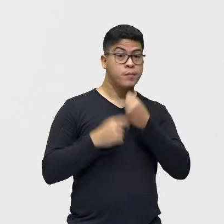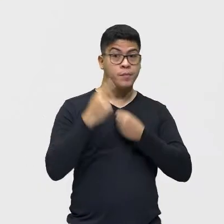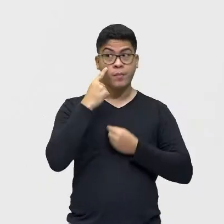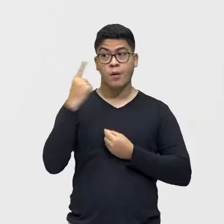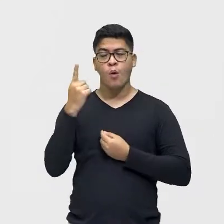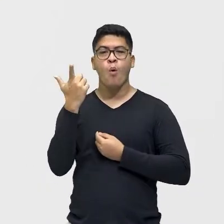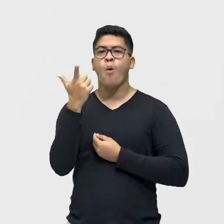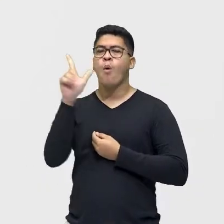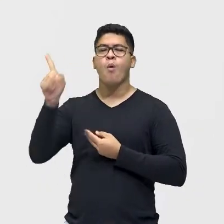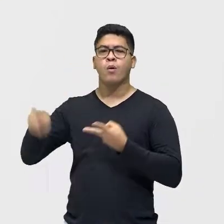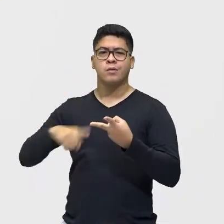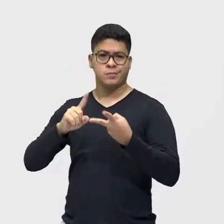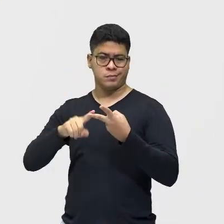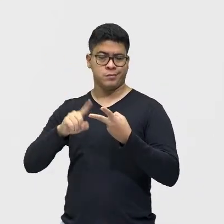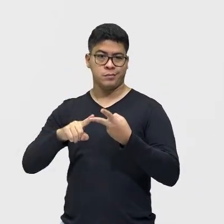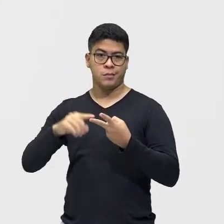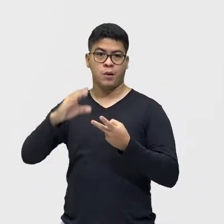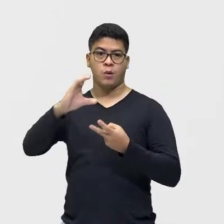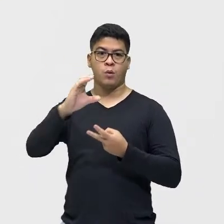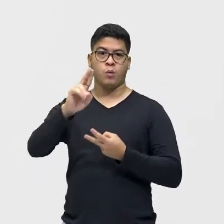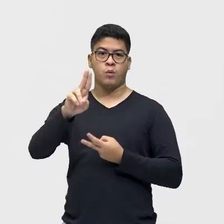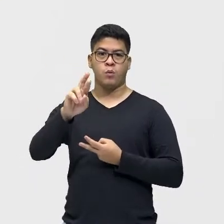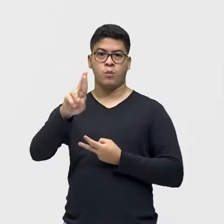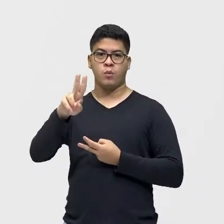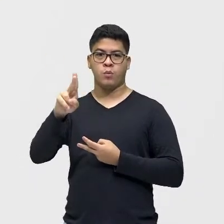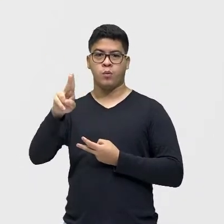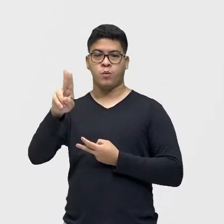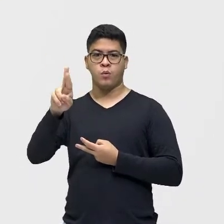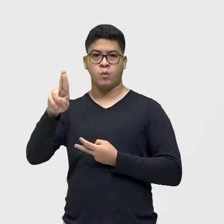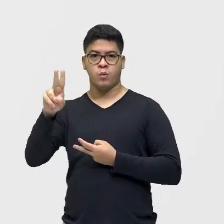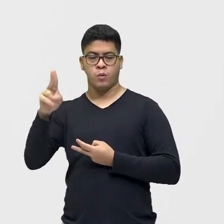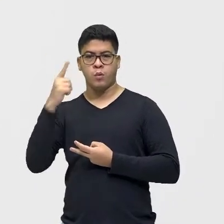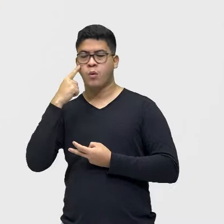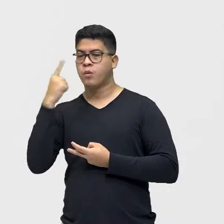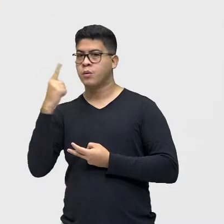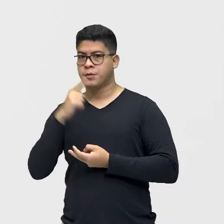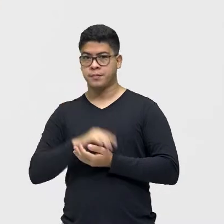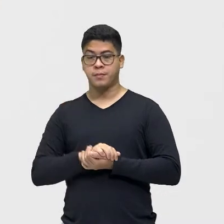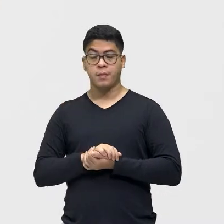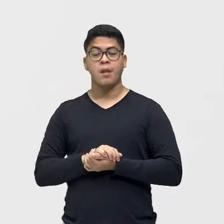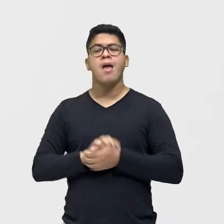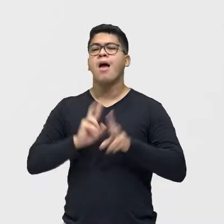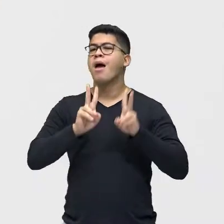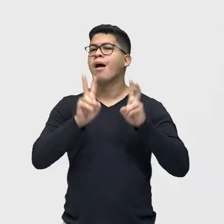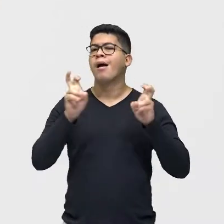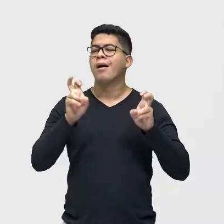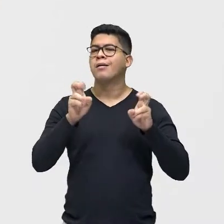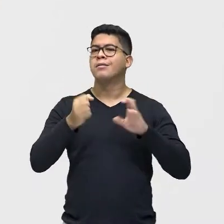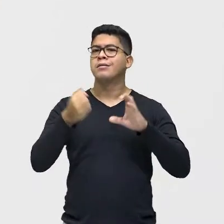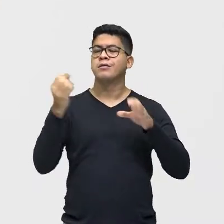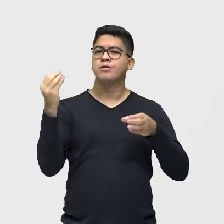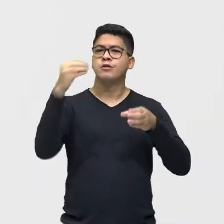também, onde eles dançam para homenagear os santos e citar passagens bíblicas. Eles comentam